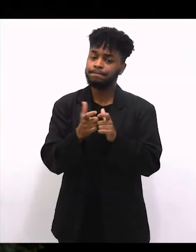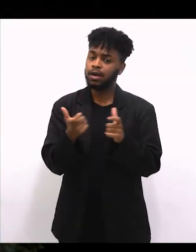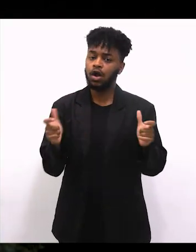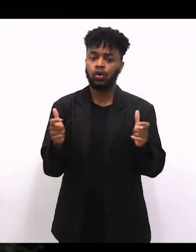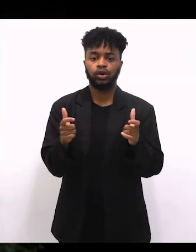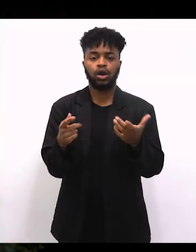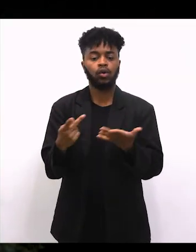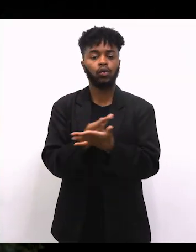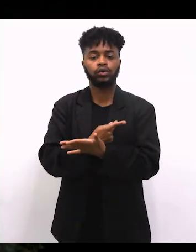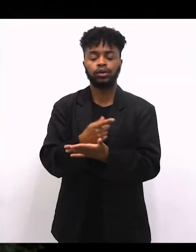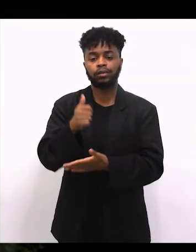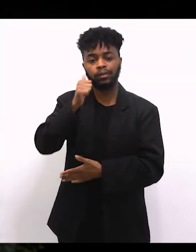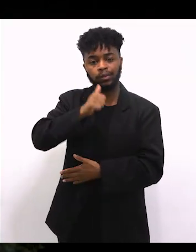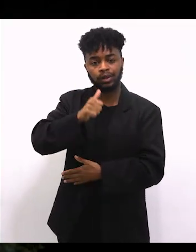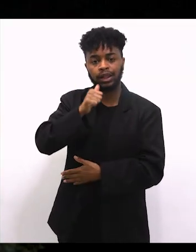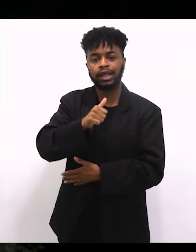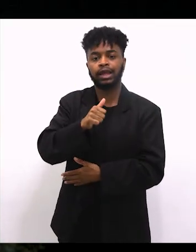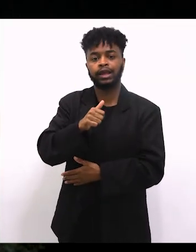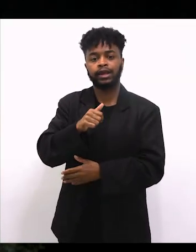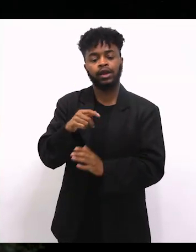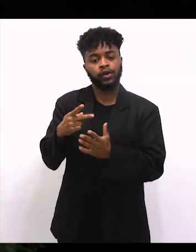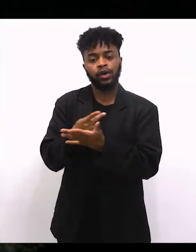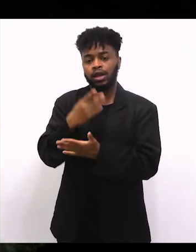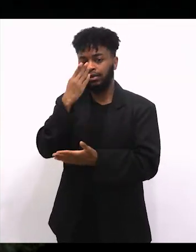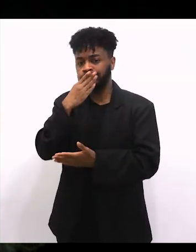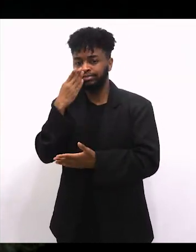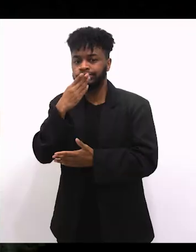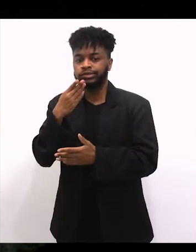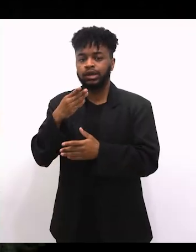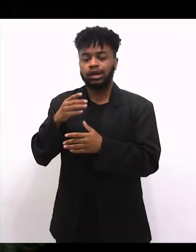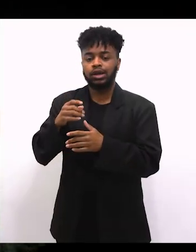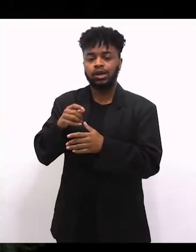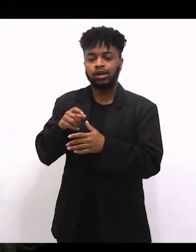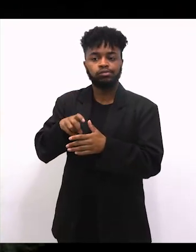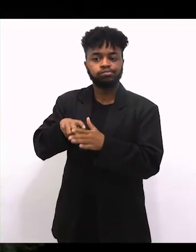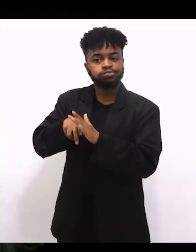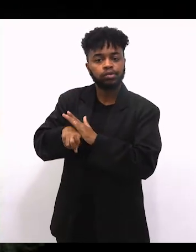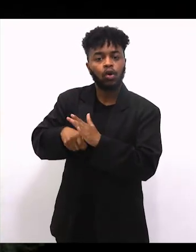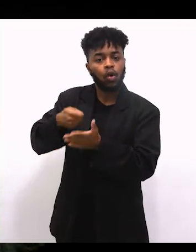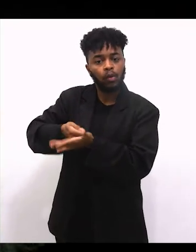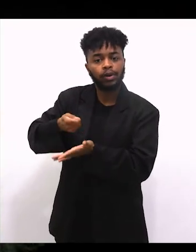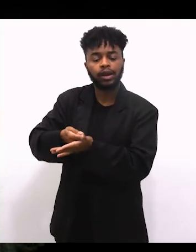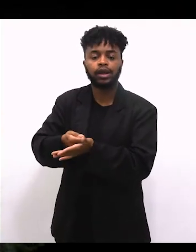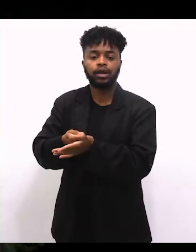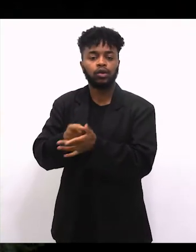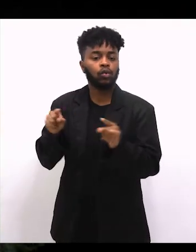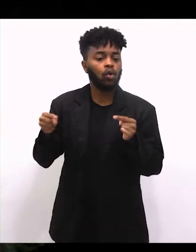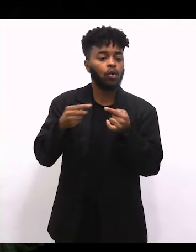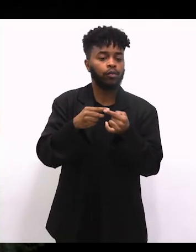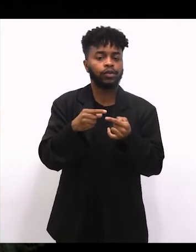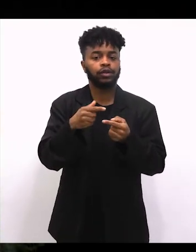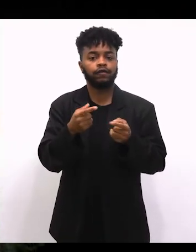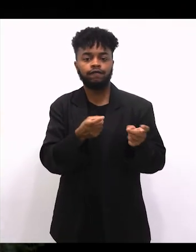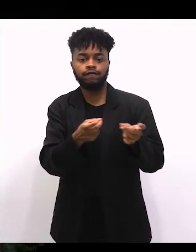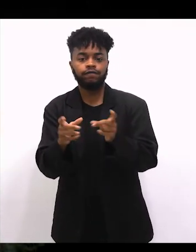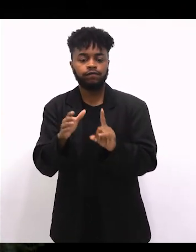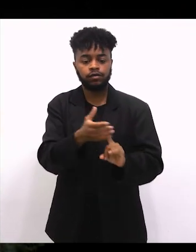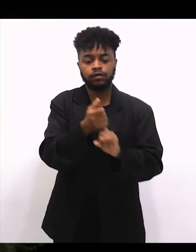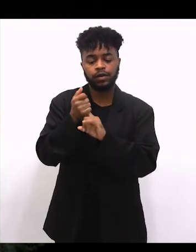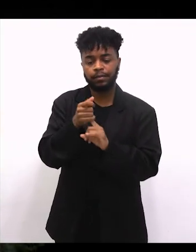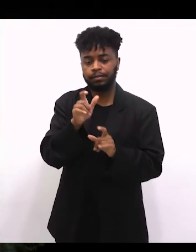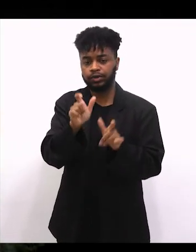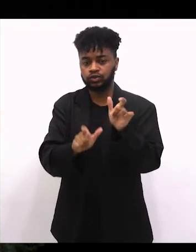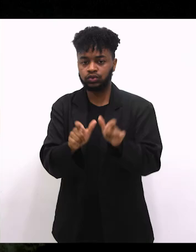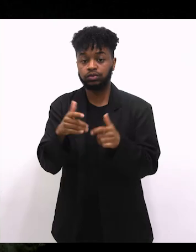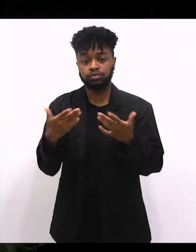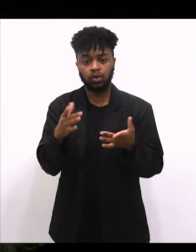na maioria dos casos de mulheres que são vítimas de exploração sexual, as autoridades entendendo como tráfico de pessoas para fins de trabalho escravo também, e a